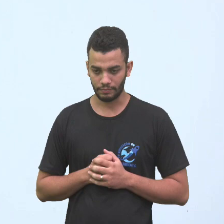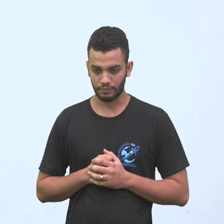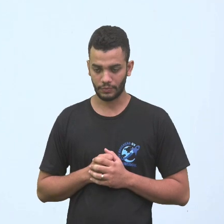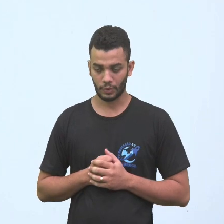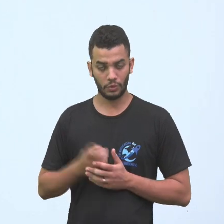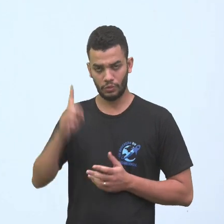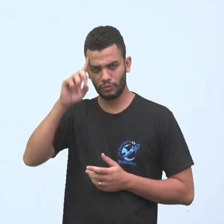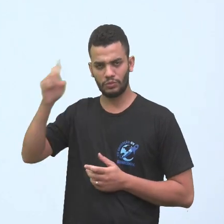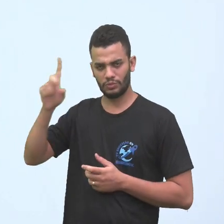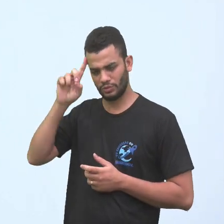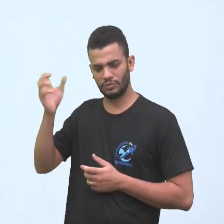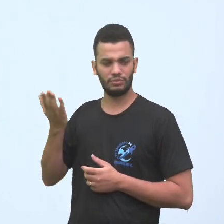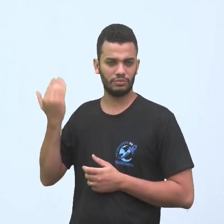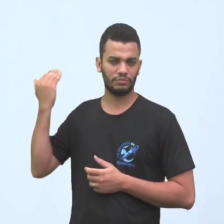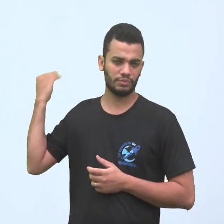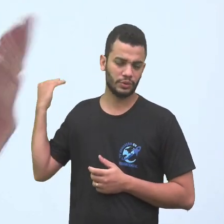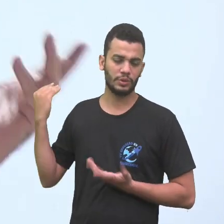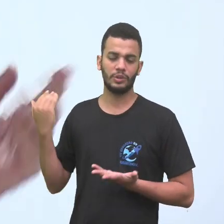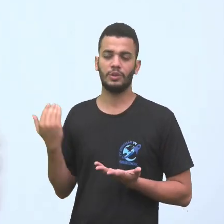a visita